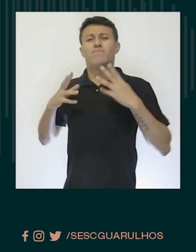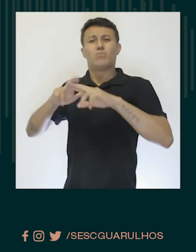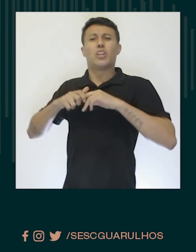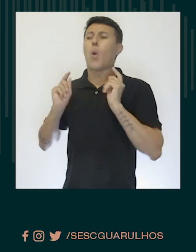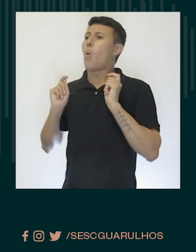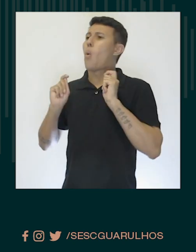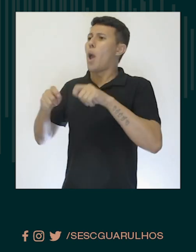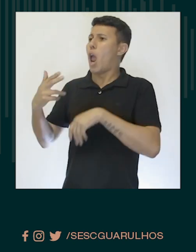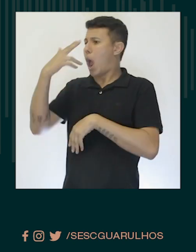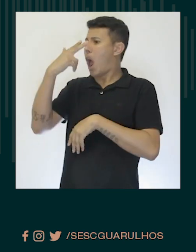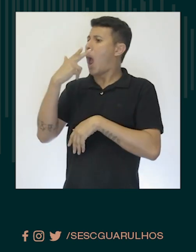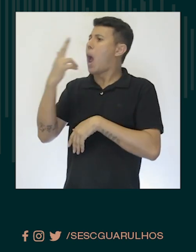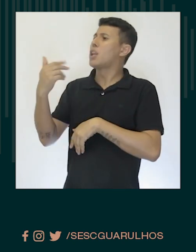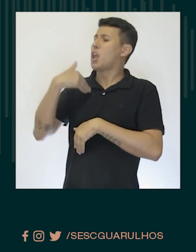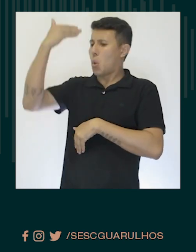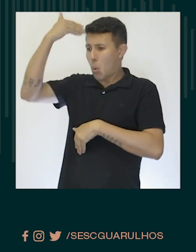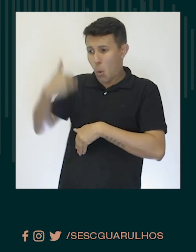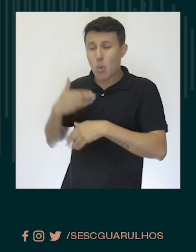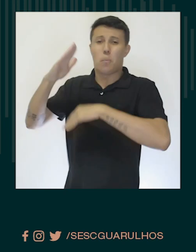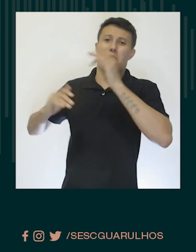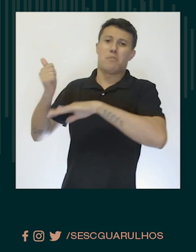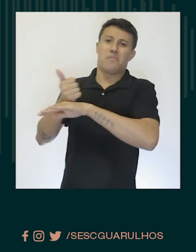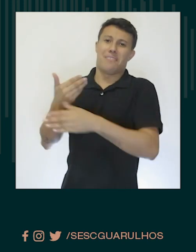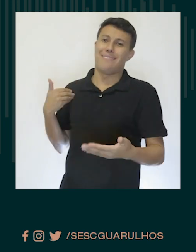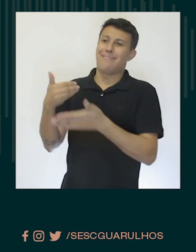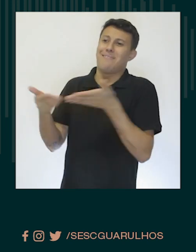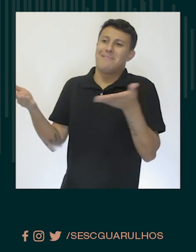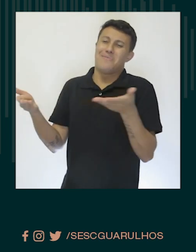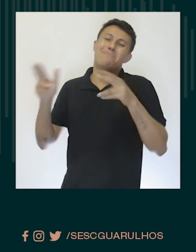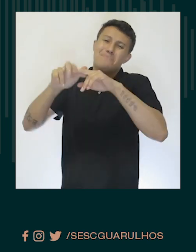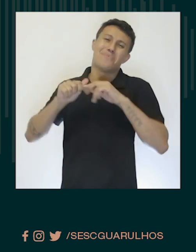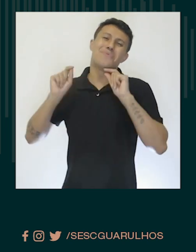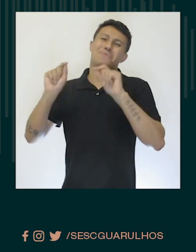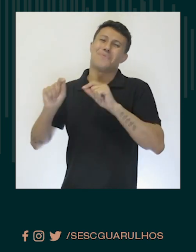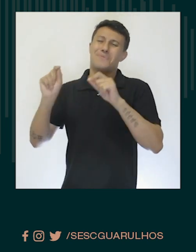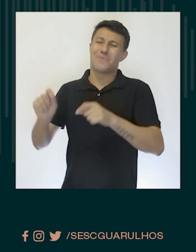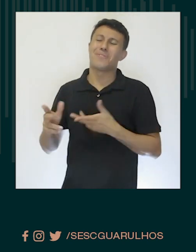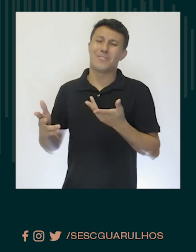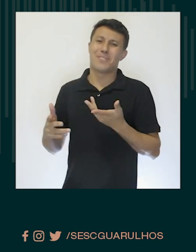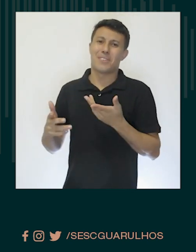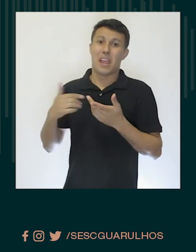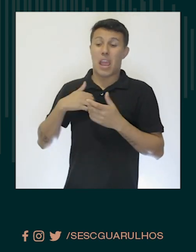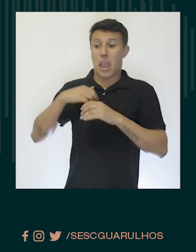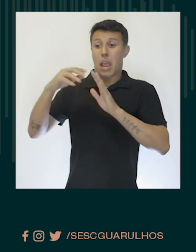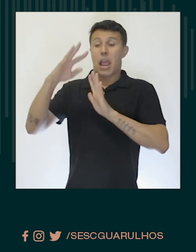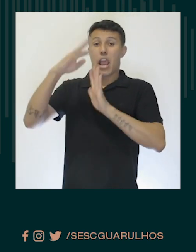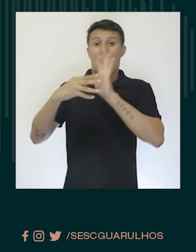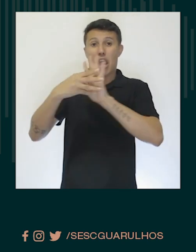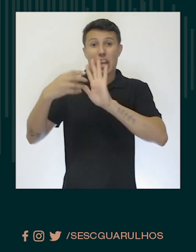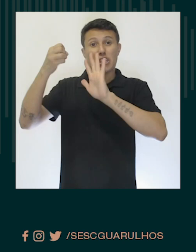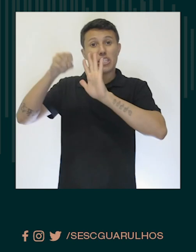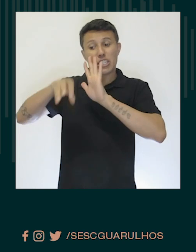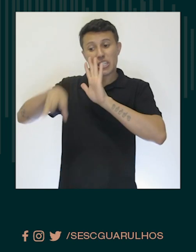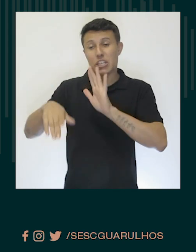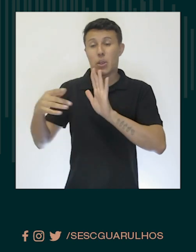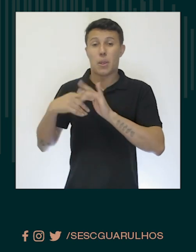hoje. Então, dentro da minha grade de ensino, eu coloco a arte dessas pessoas da cidade, que são grandes realizadores, que